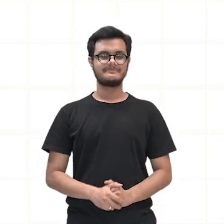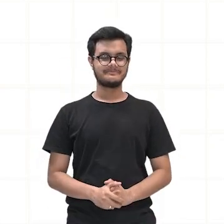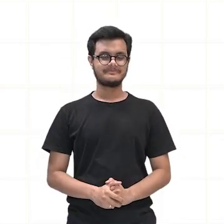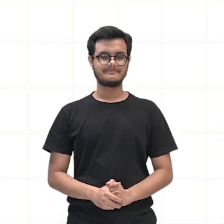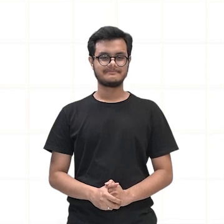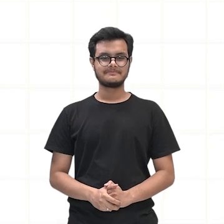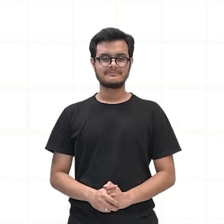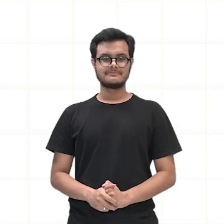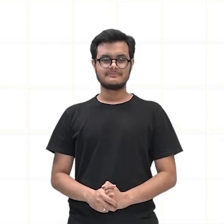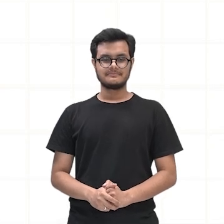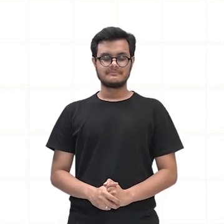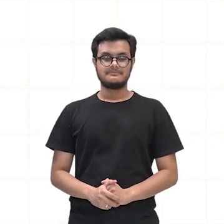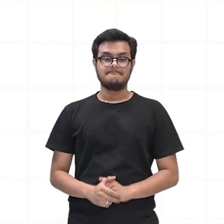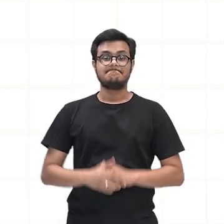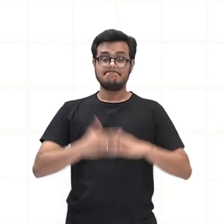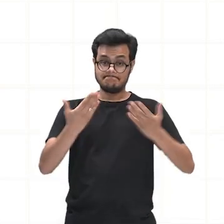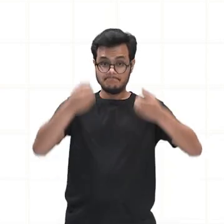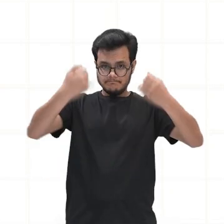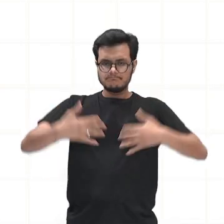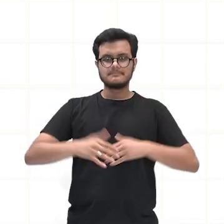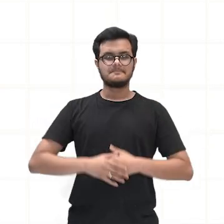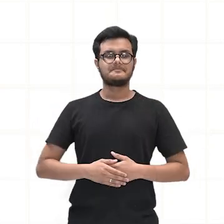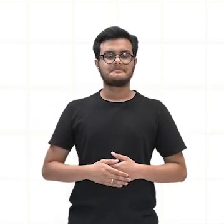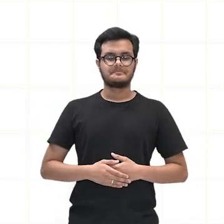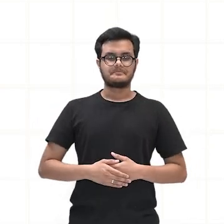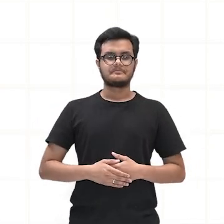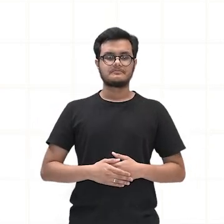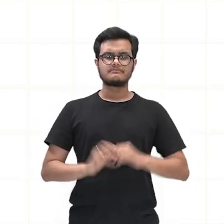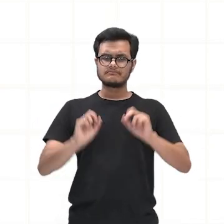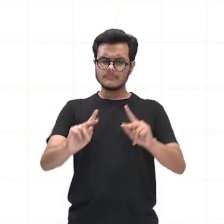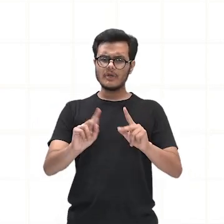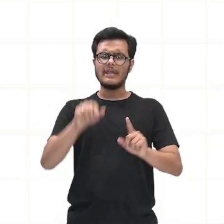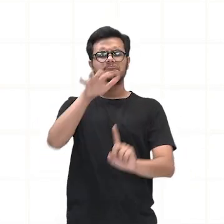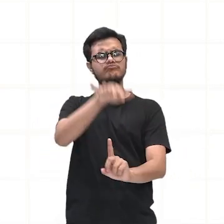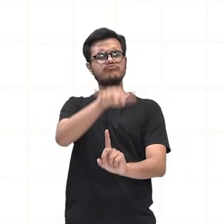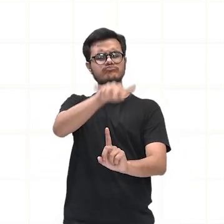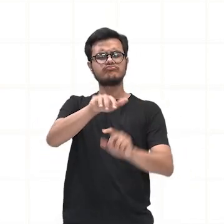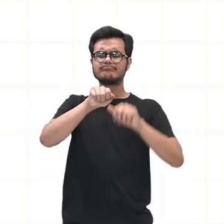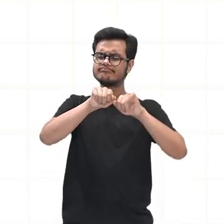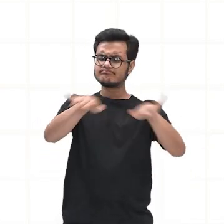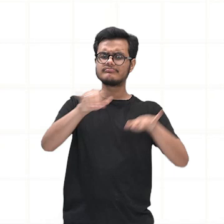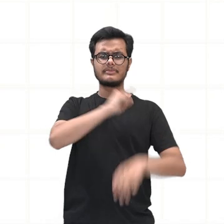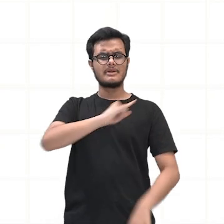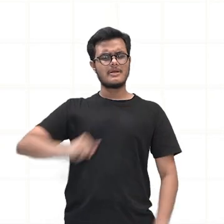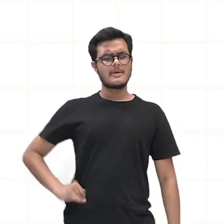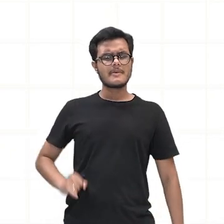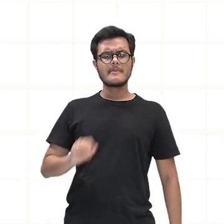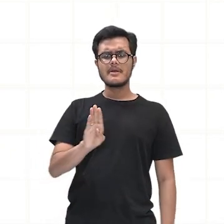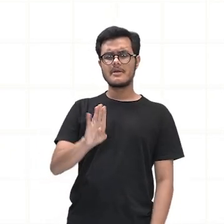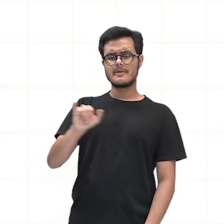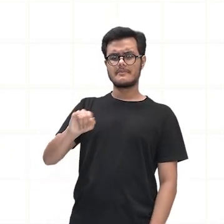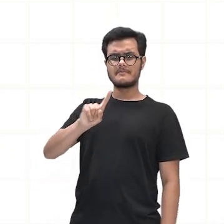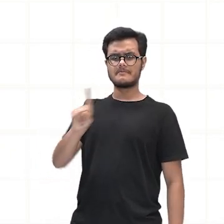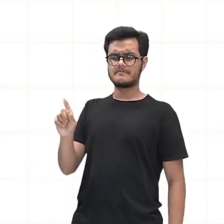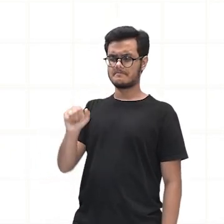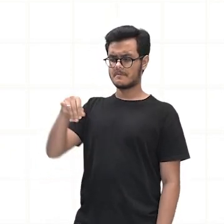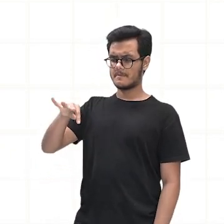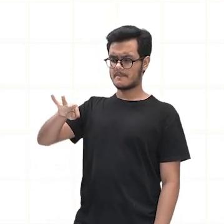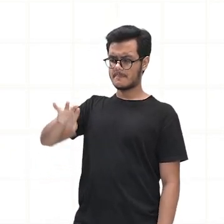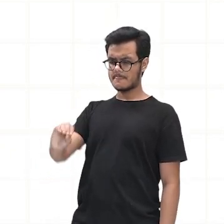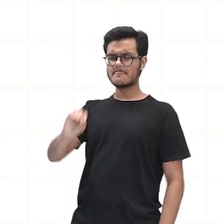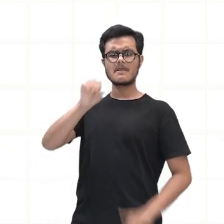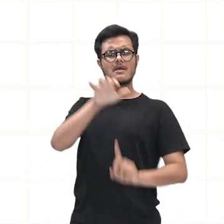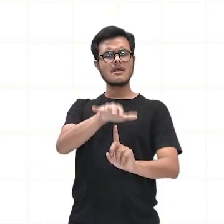bom? Continuando. O legado do Império Bizantino. O Império Bizantino deixou um legado duradouro